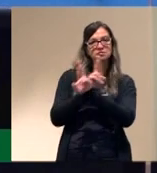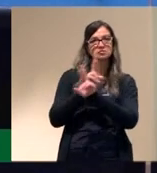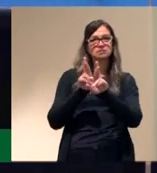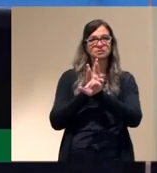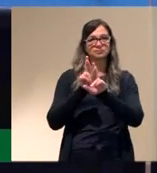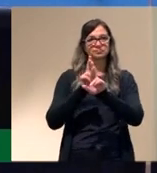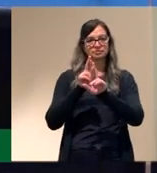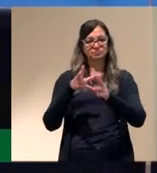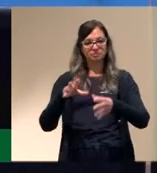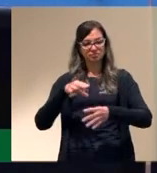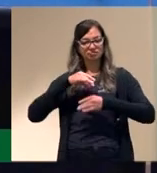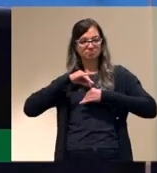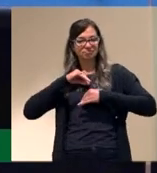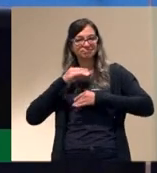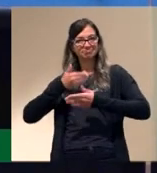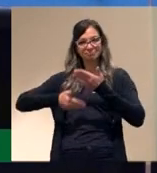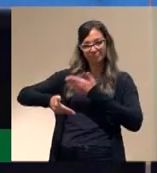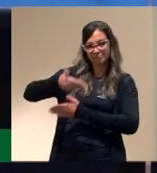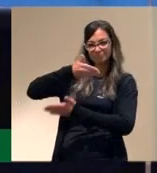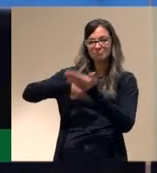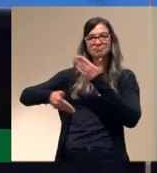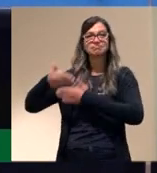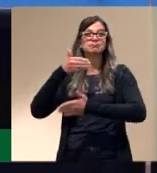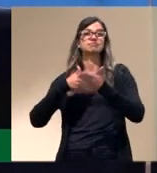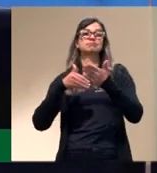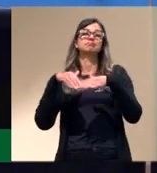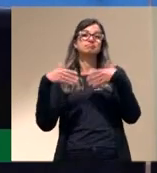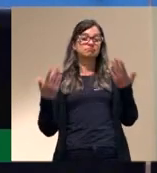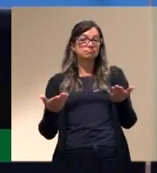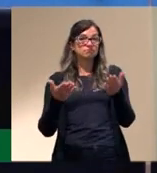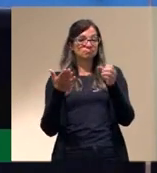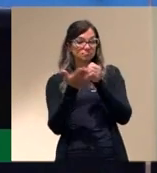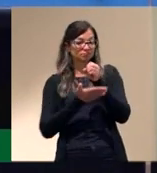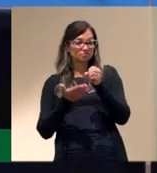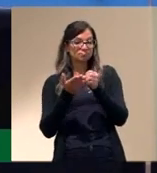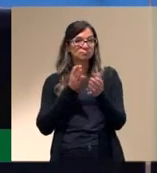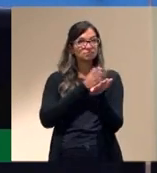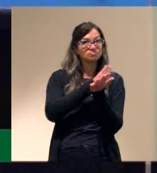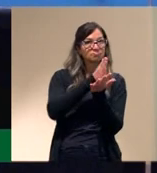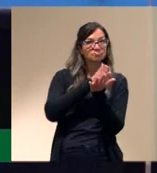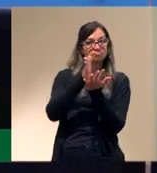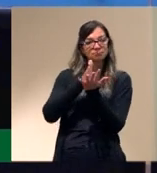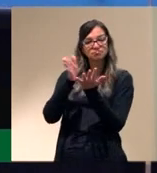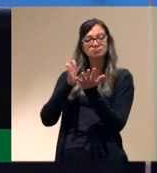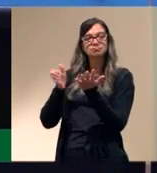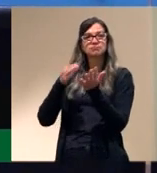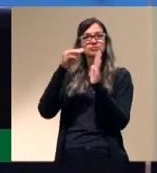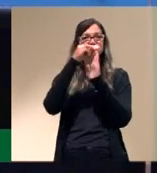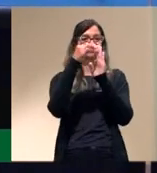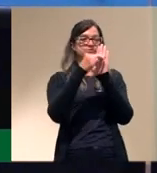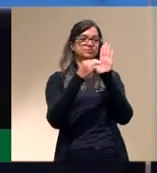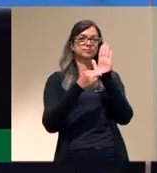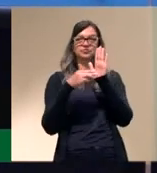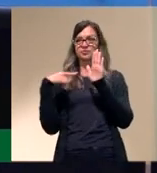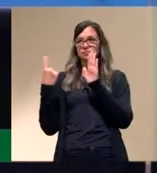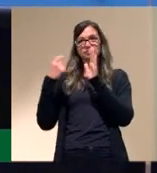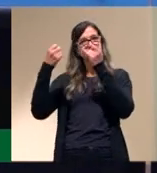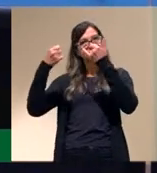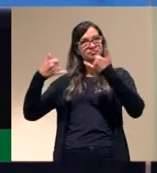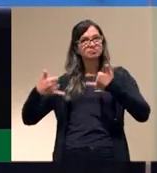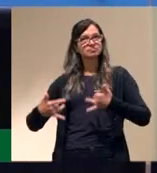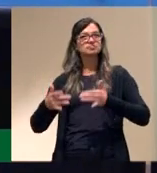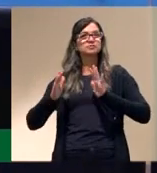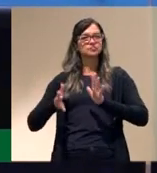não por acaso, as bases, os eixos metodológicos que nós estamos afirmando aqui, que já foram